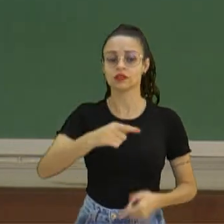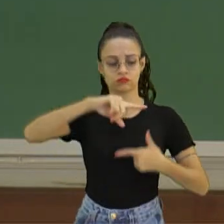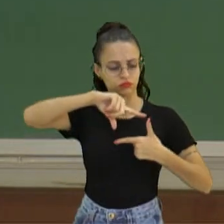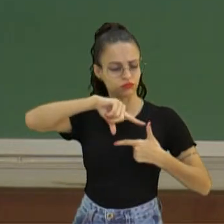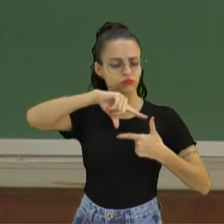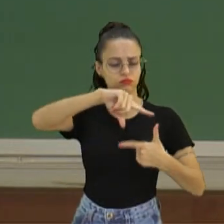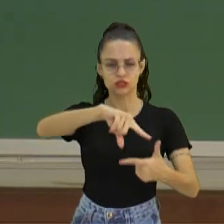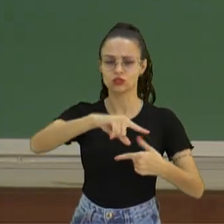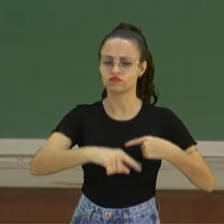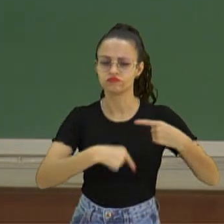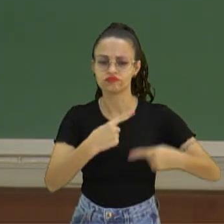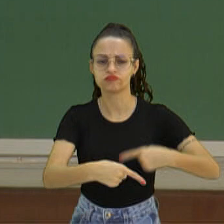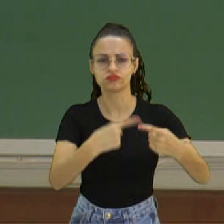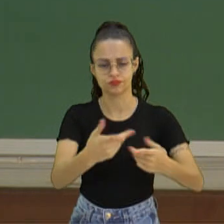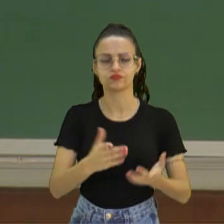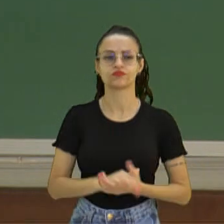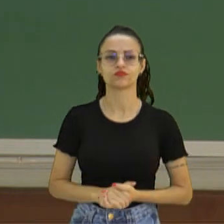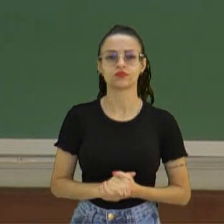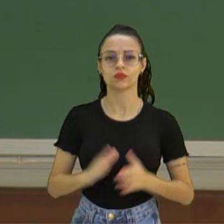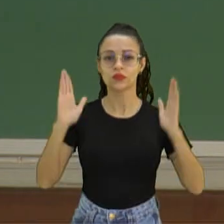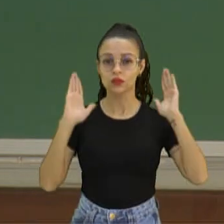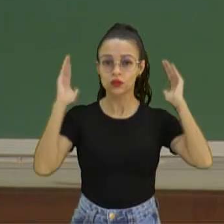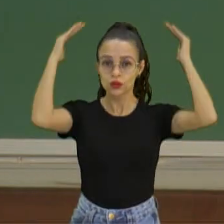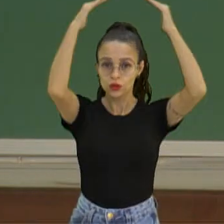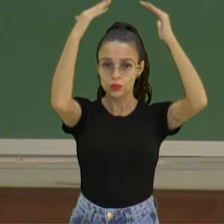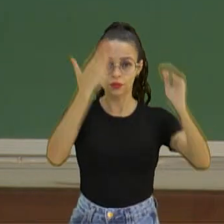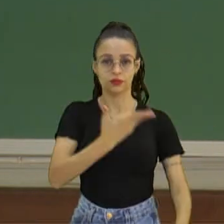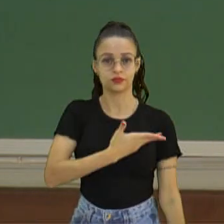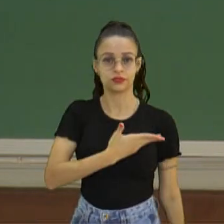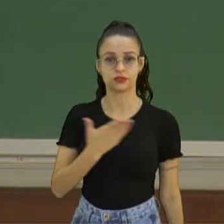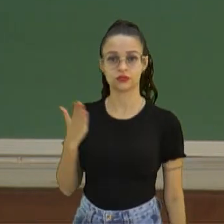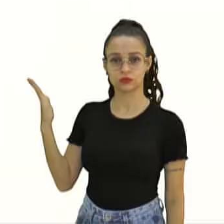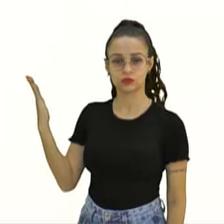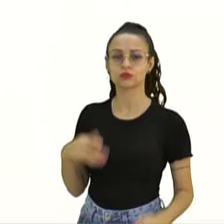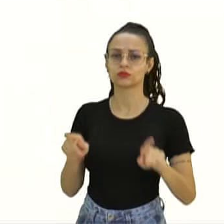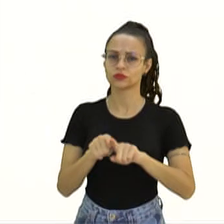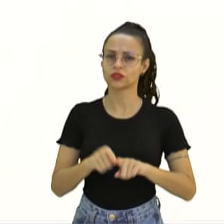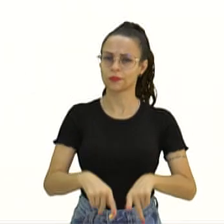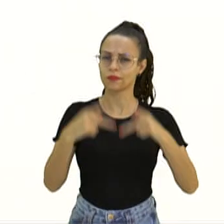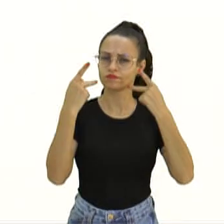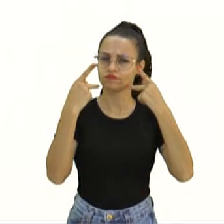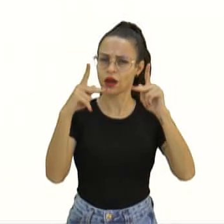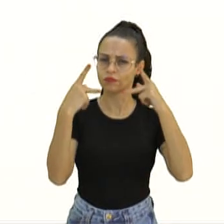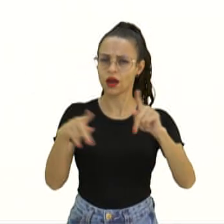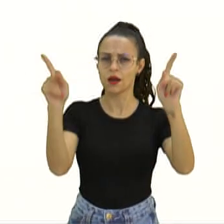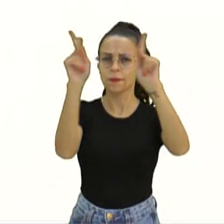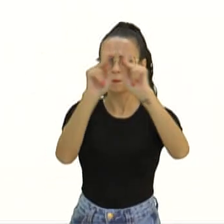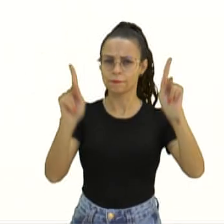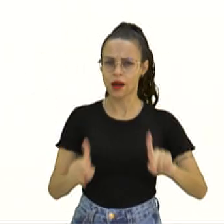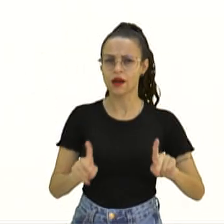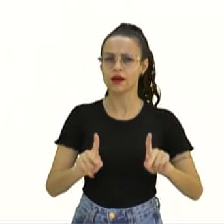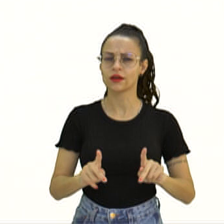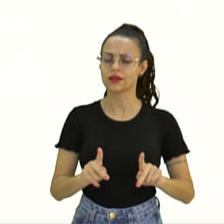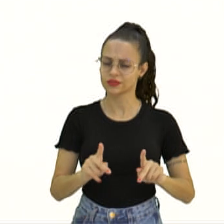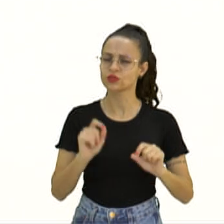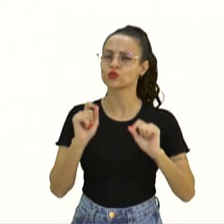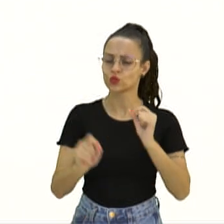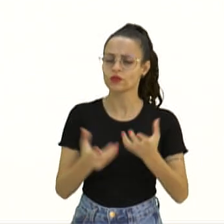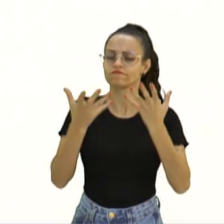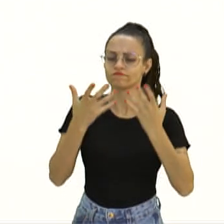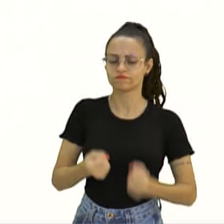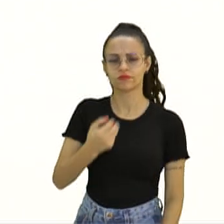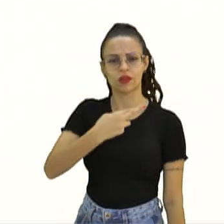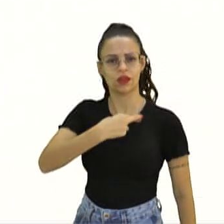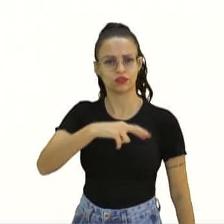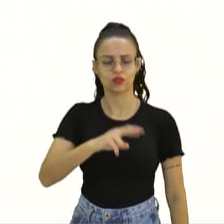de algo que lembra o budismo Olha o Papa Francisco um grande também pregador da Paz da tolerância e do respeito a